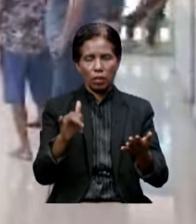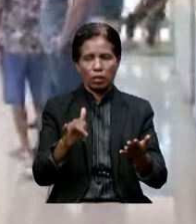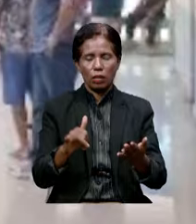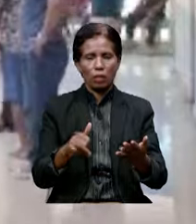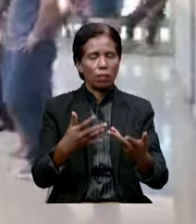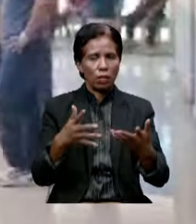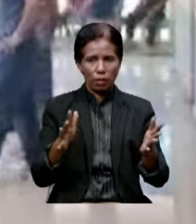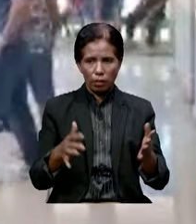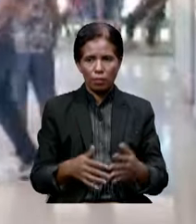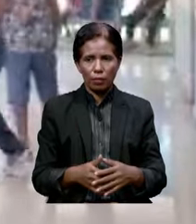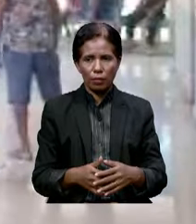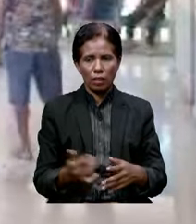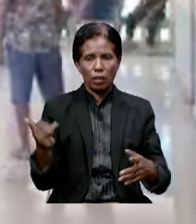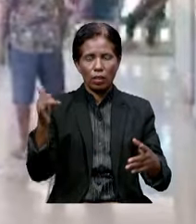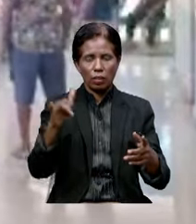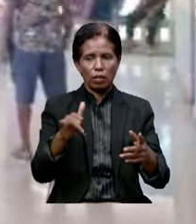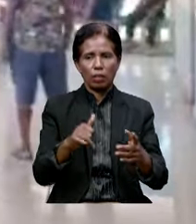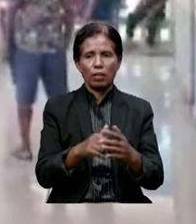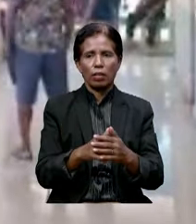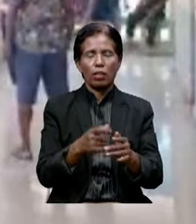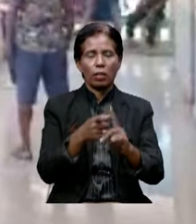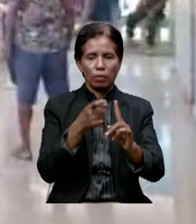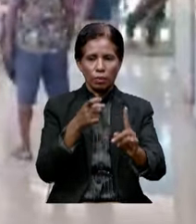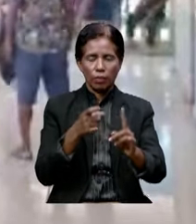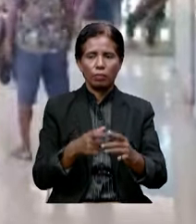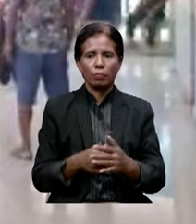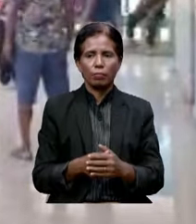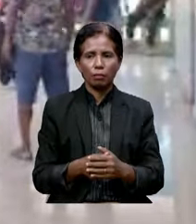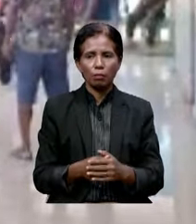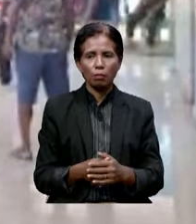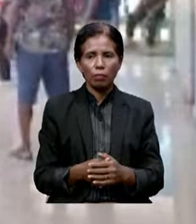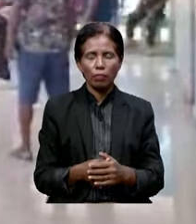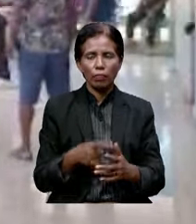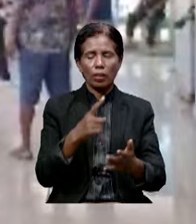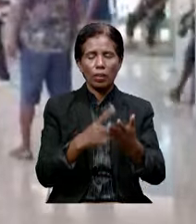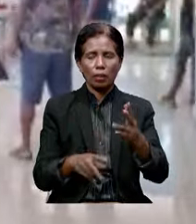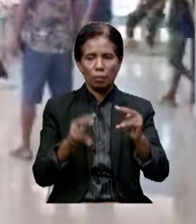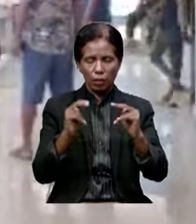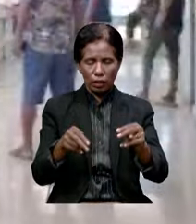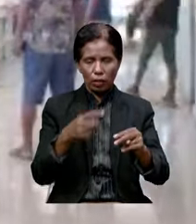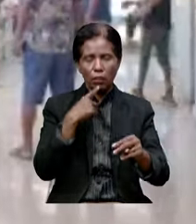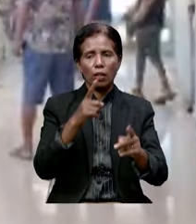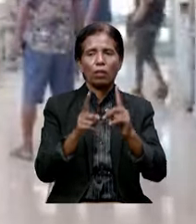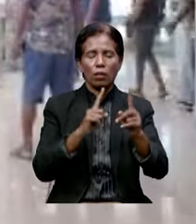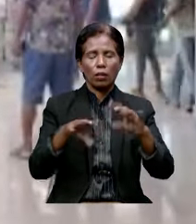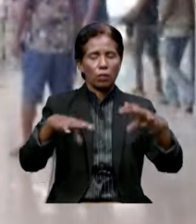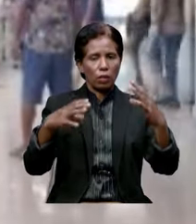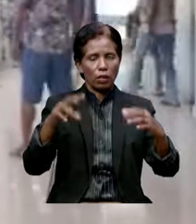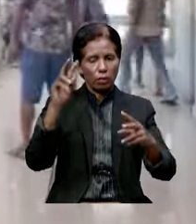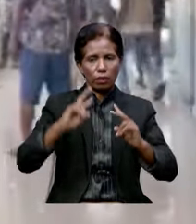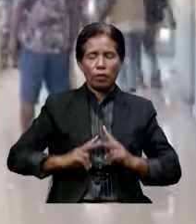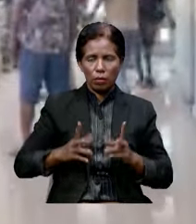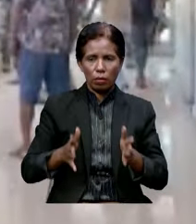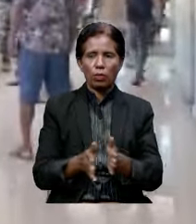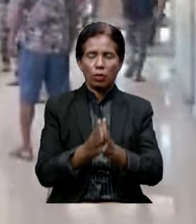menos. Então, se identifica. Deu se veterano da Austrália, mas decide, mas precisa de lá. Então, conselho veterano moço. Em